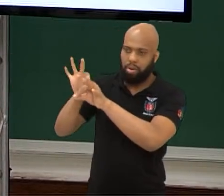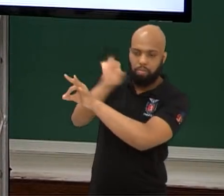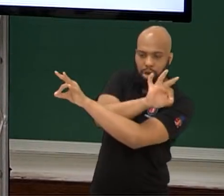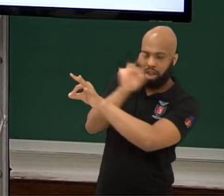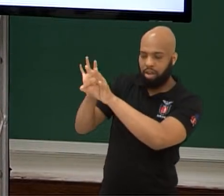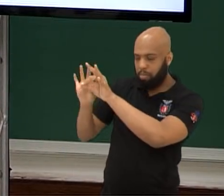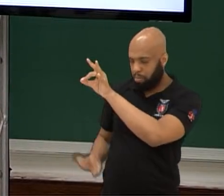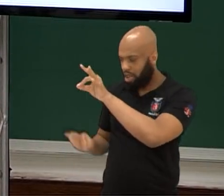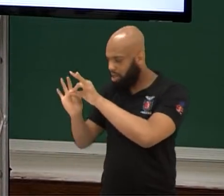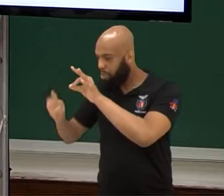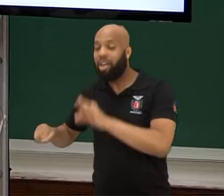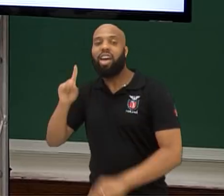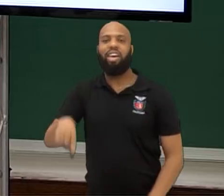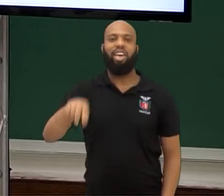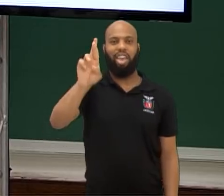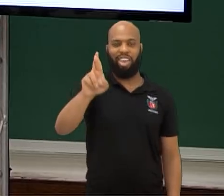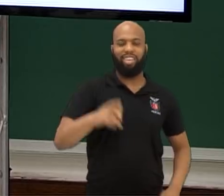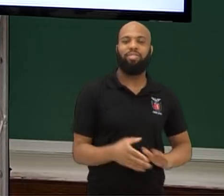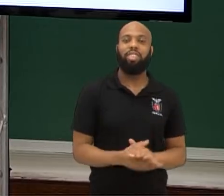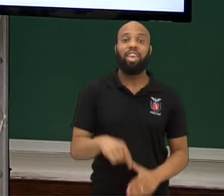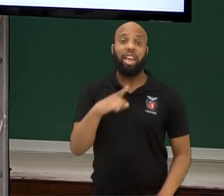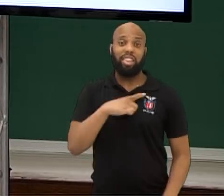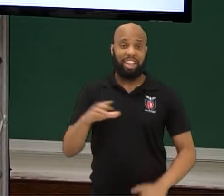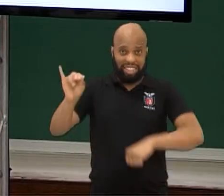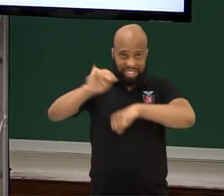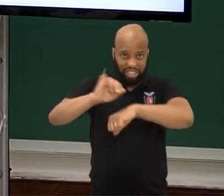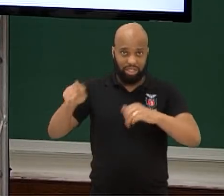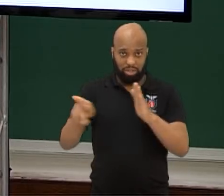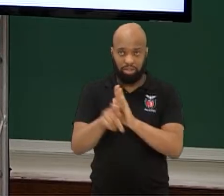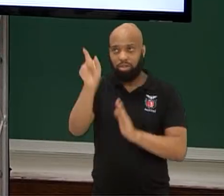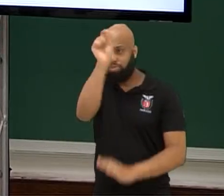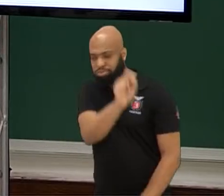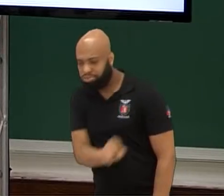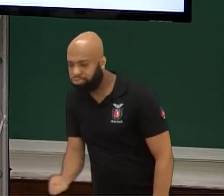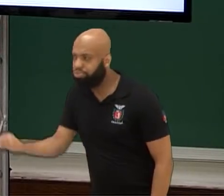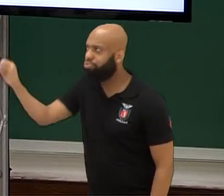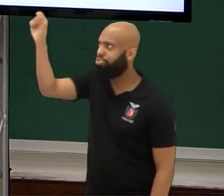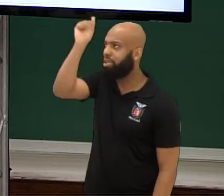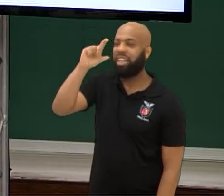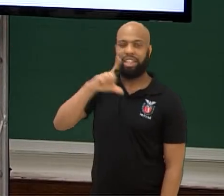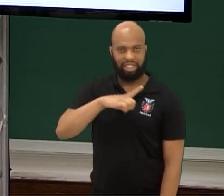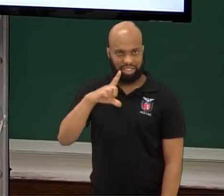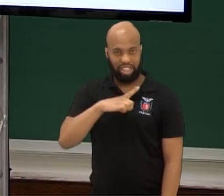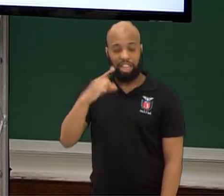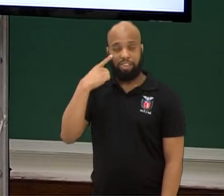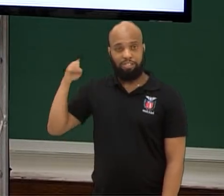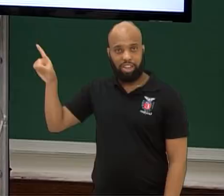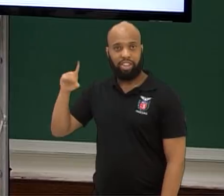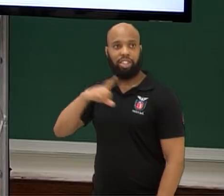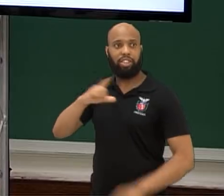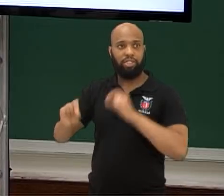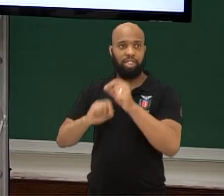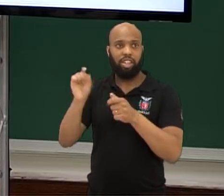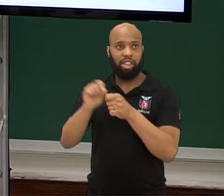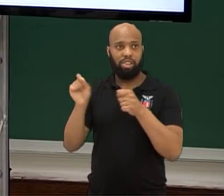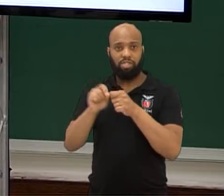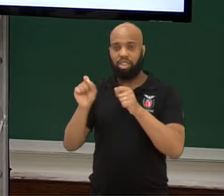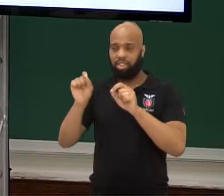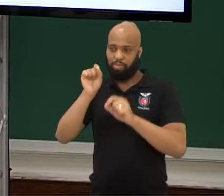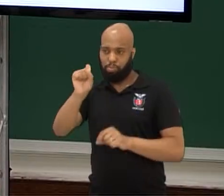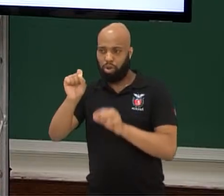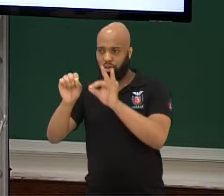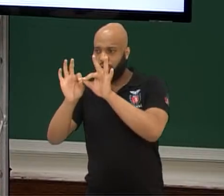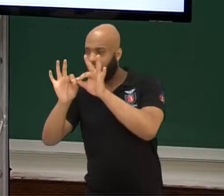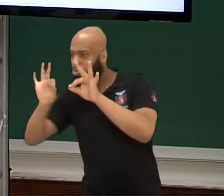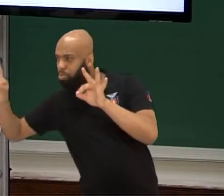professora, então nós temos o centro da nossa circunferência, né? E a gente traça uma reta